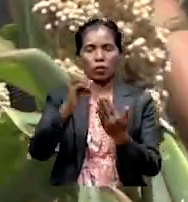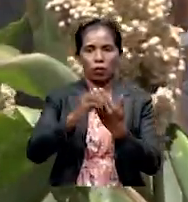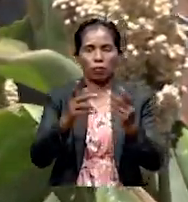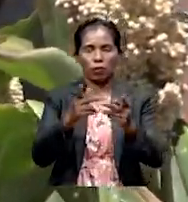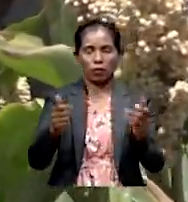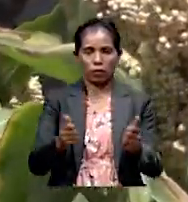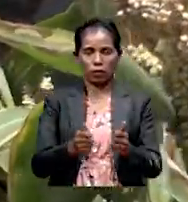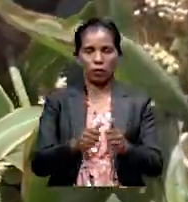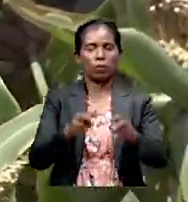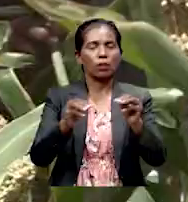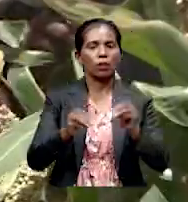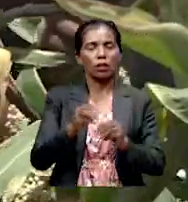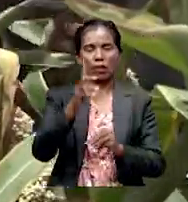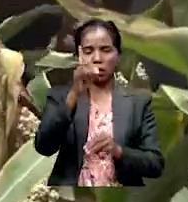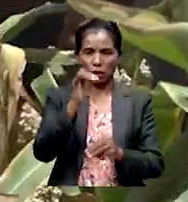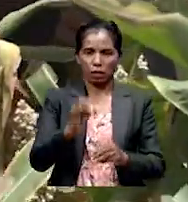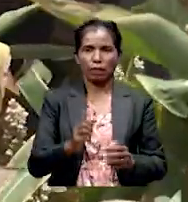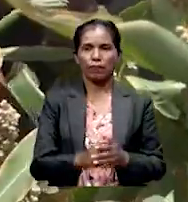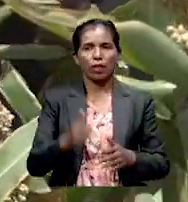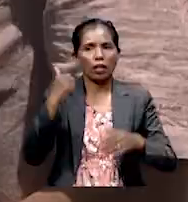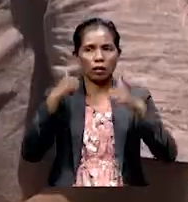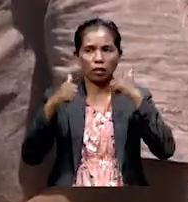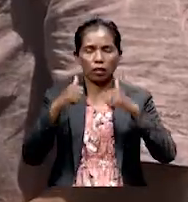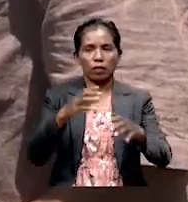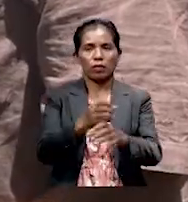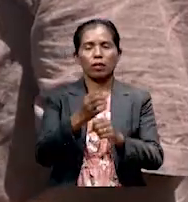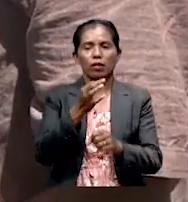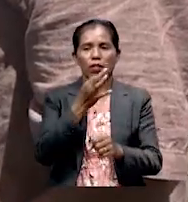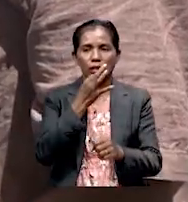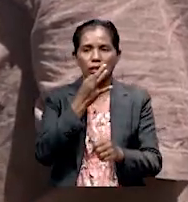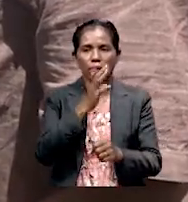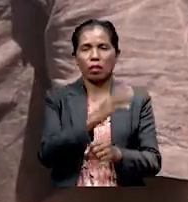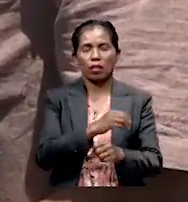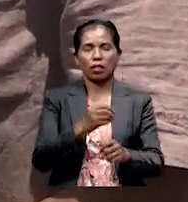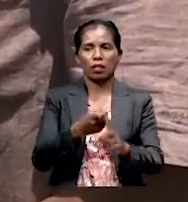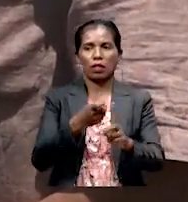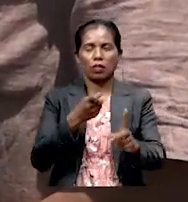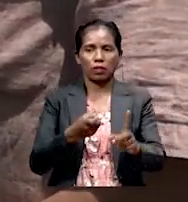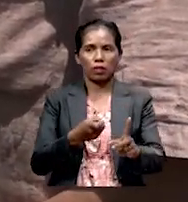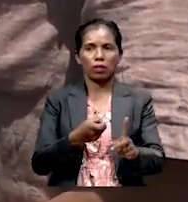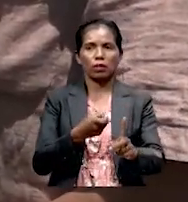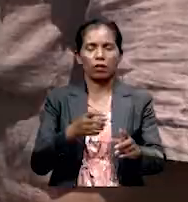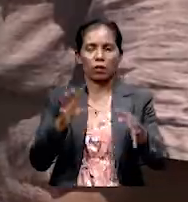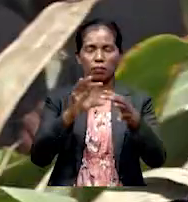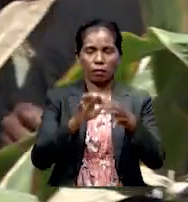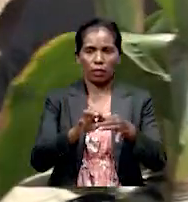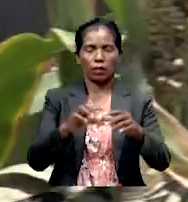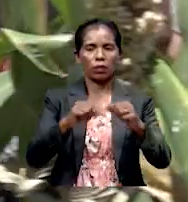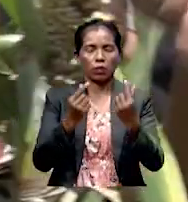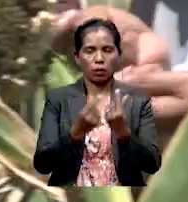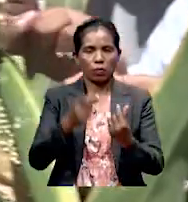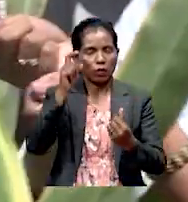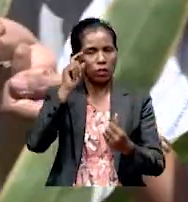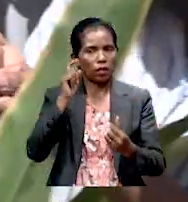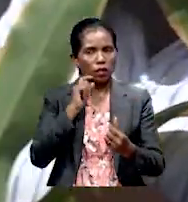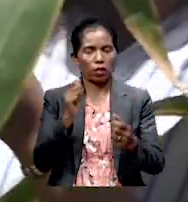do Alesso, município dele. Atividade lança Ihan Sorghum Né, iniciativa IDNB Russi, membro do Movimento Brigada Xanana